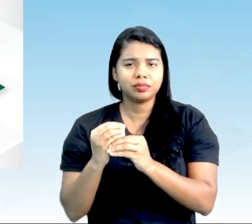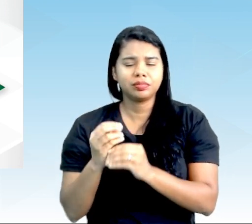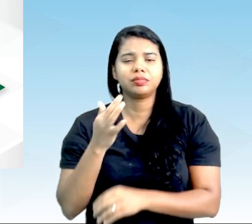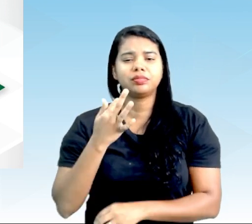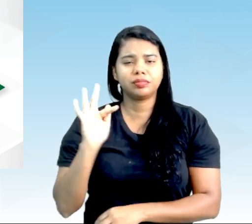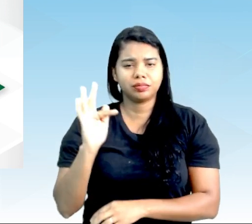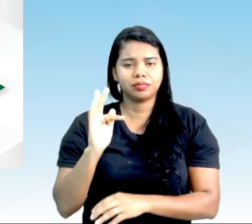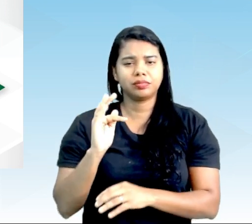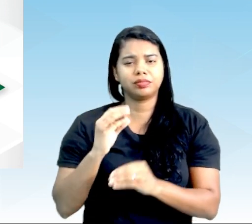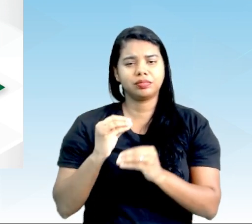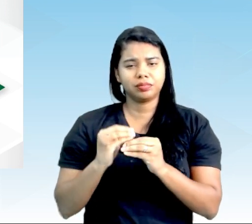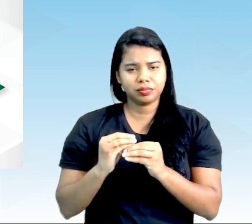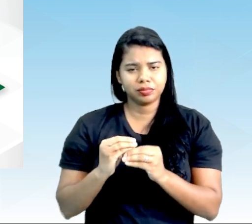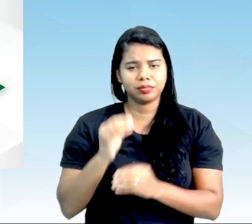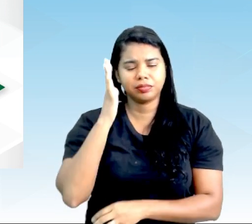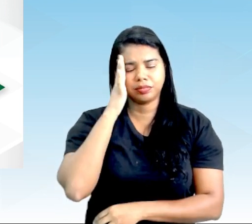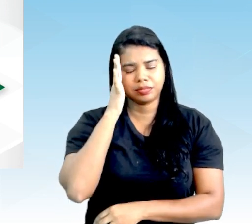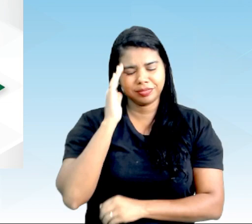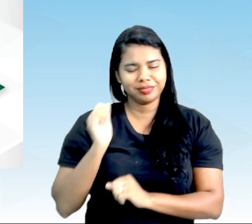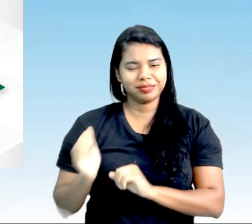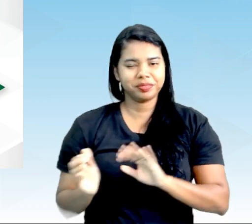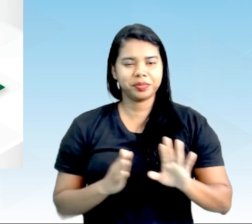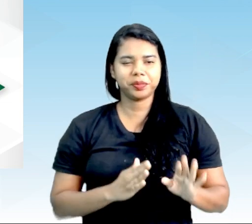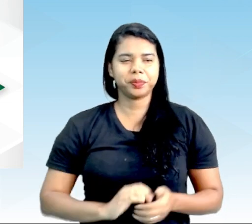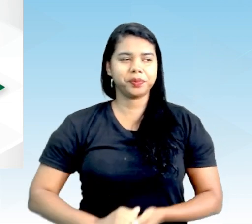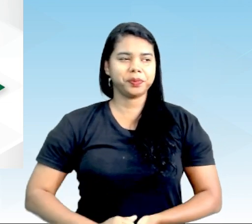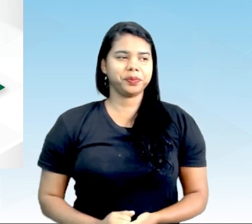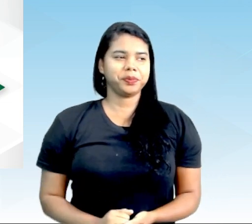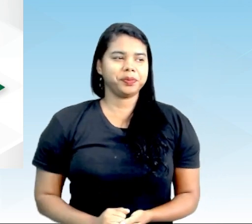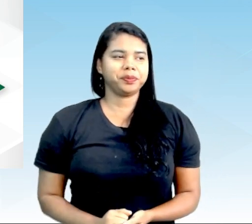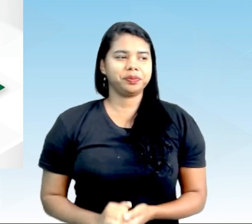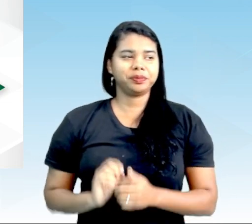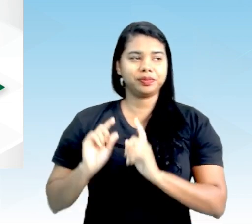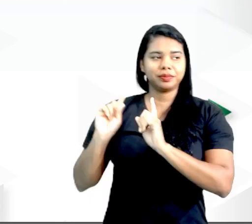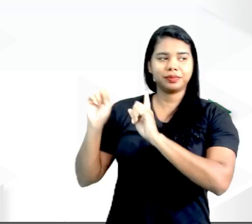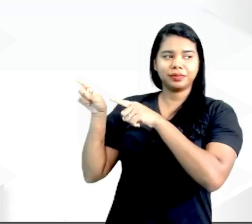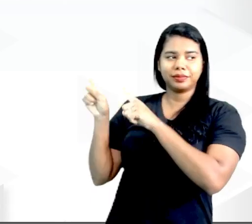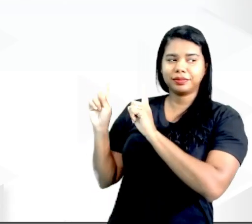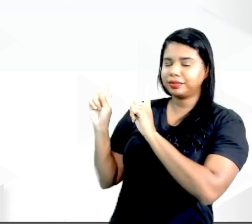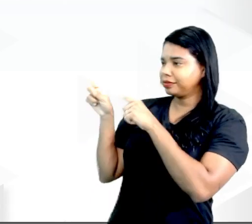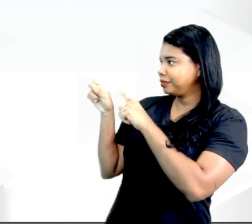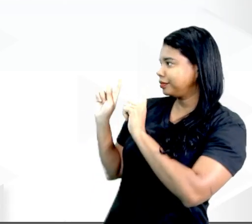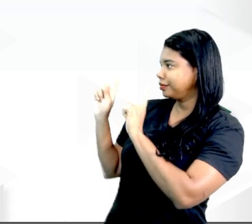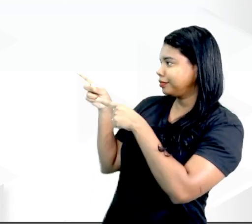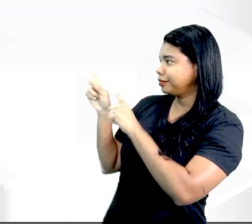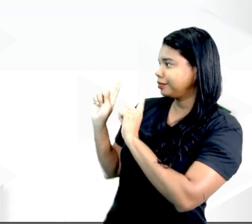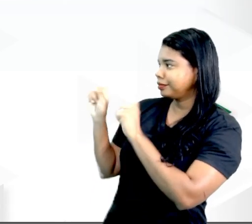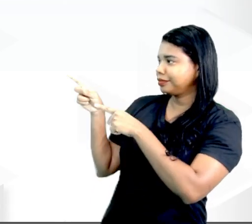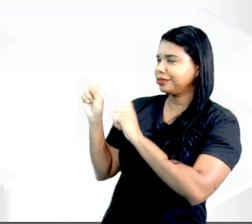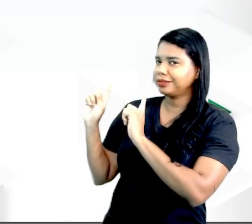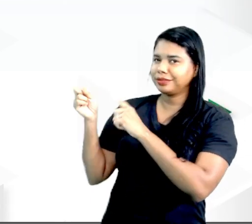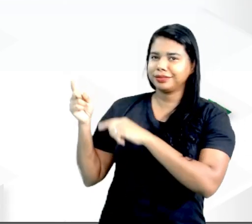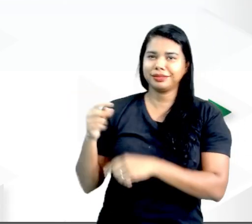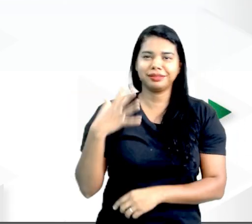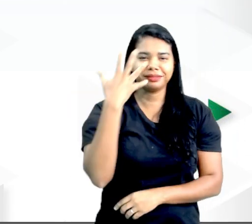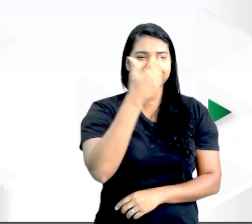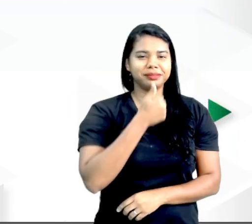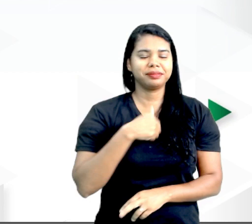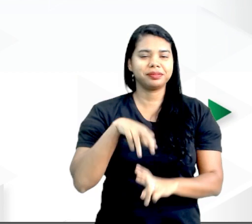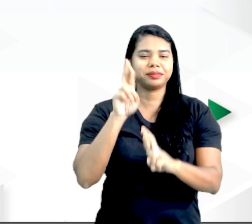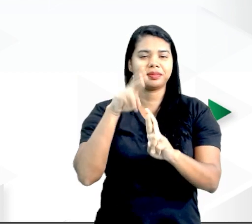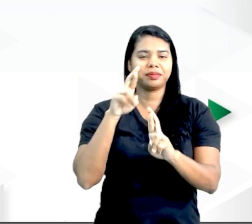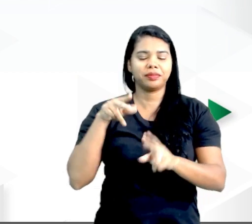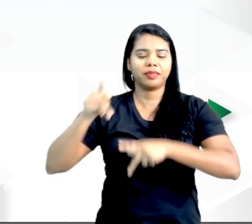francês, tá bom? Junto com o quilograma, tranquilo? E aí eu trouxe uma imagem bem legalzinha, né? Só fazendo a referência